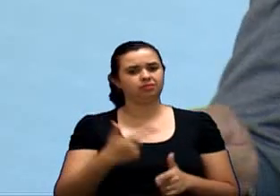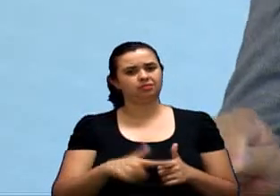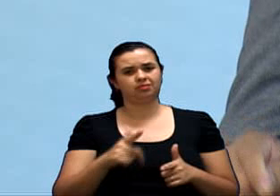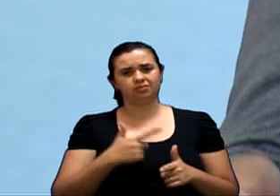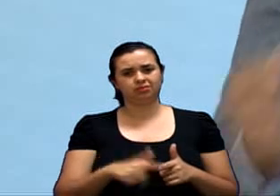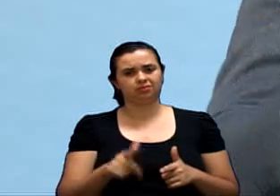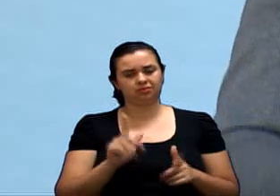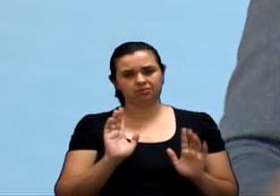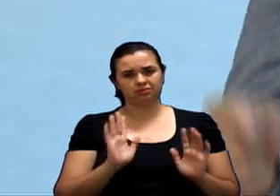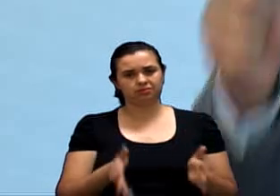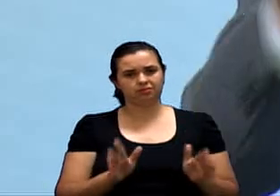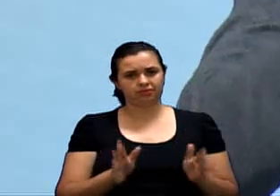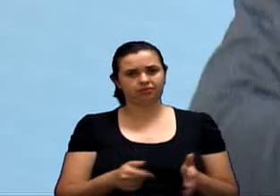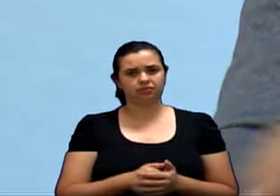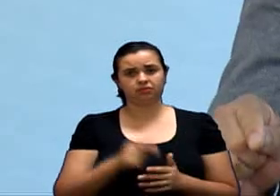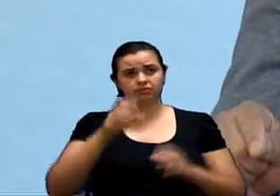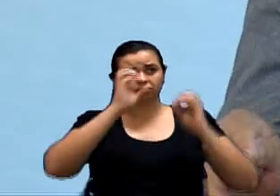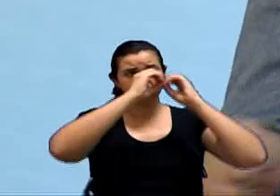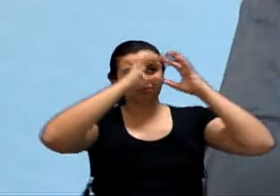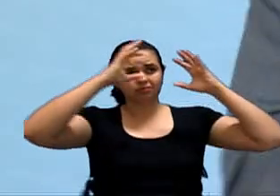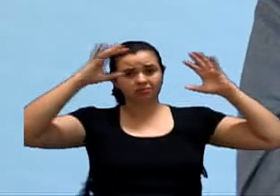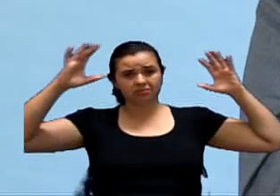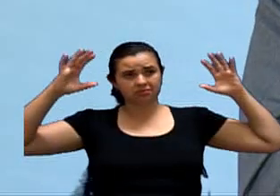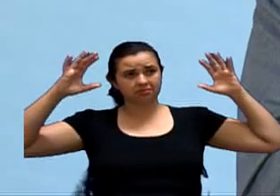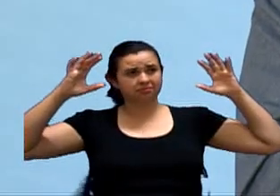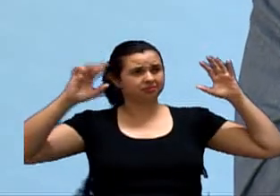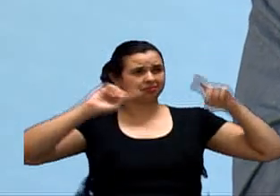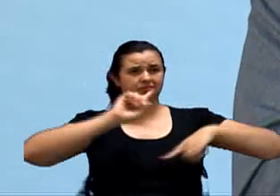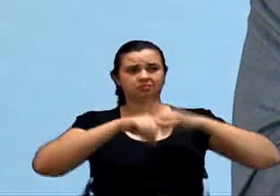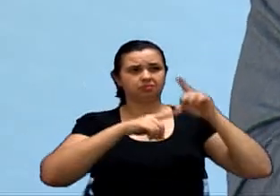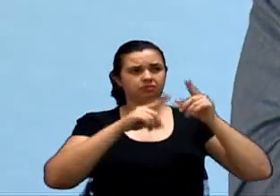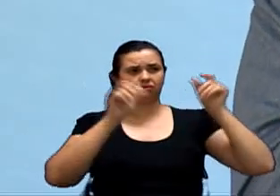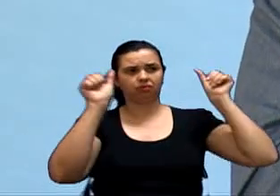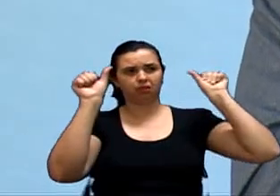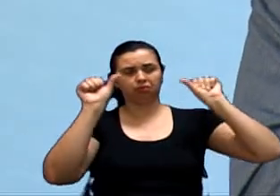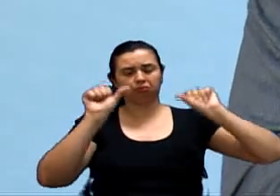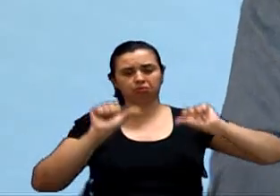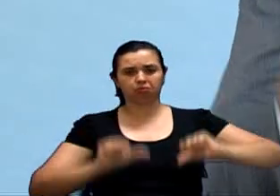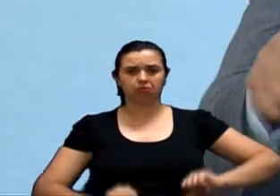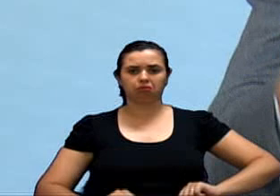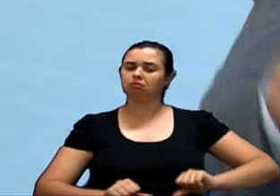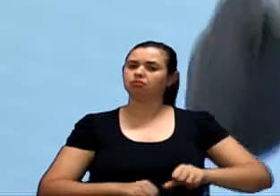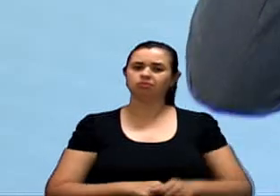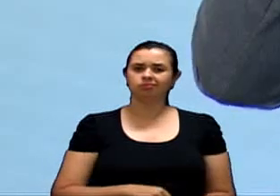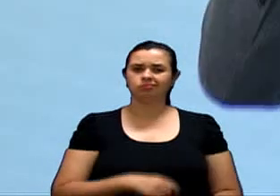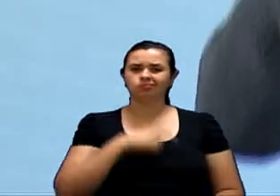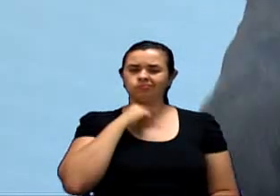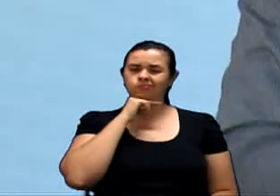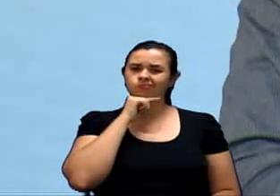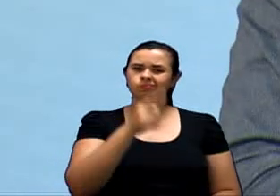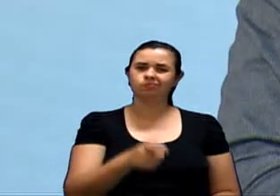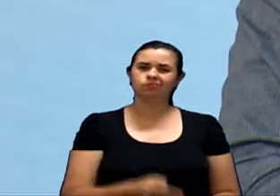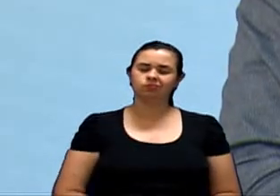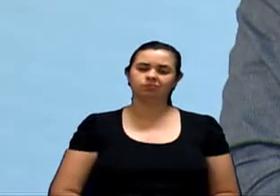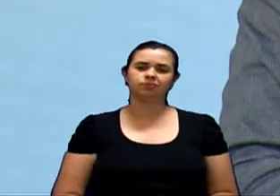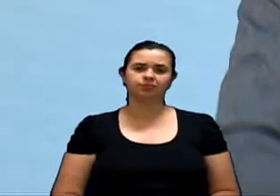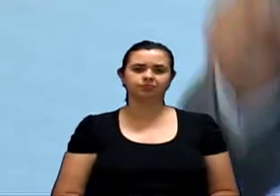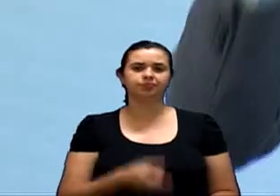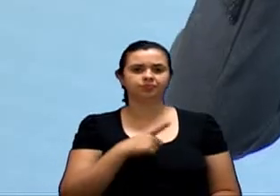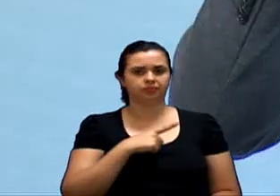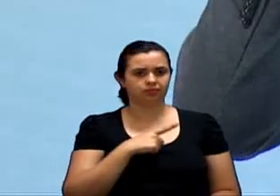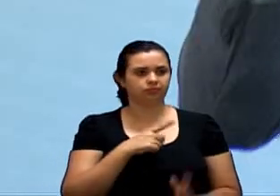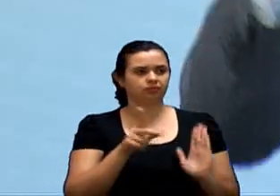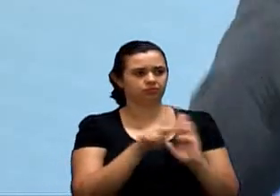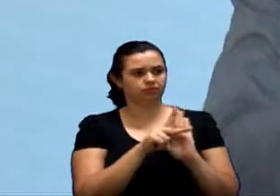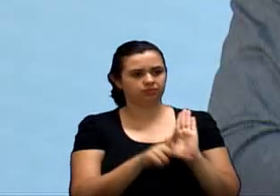já estão perdendo porque era um sonho que acabou virando pesadelo no dia de hoje. Mas eles têm um projeto que foi feito,